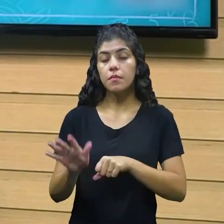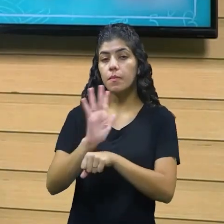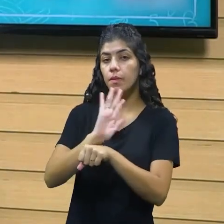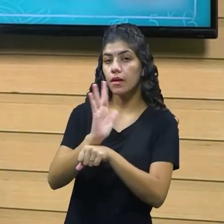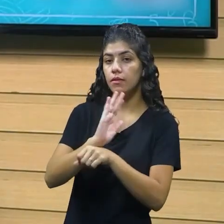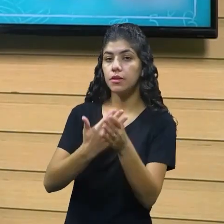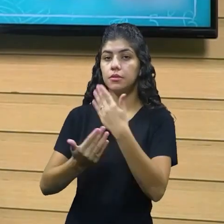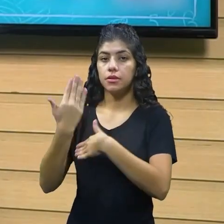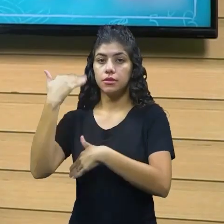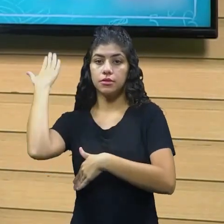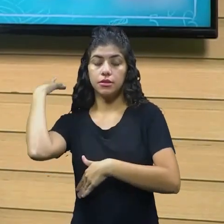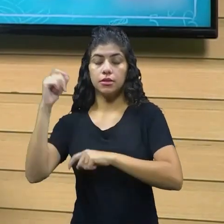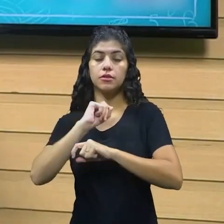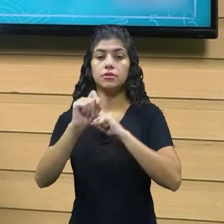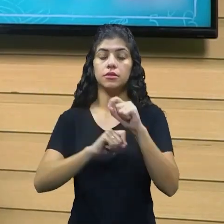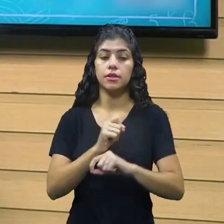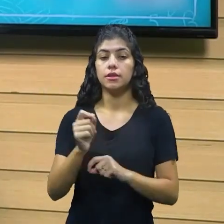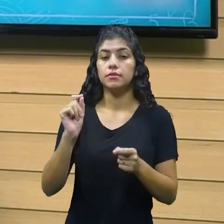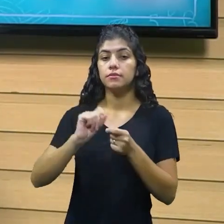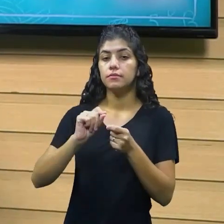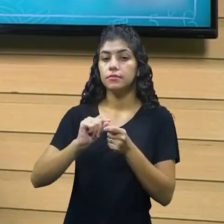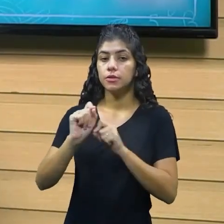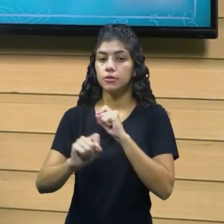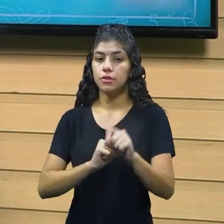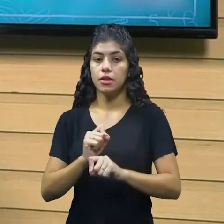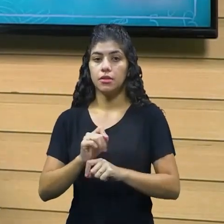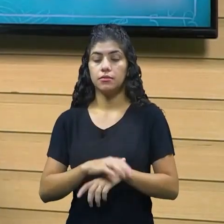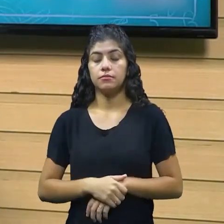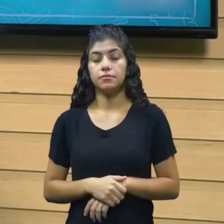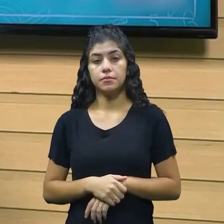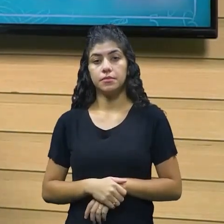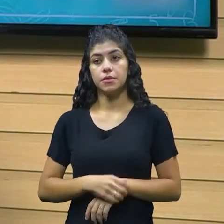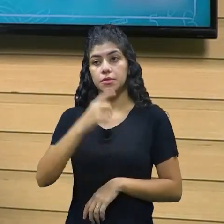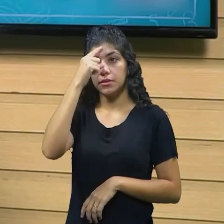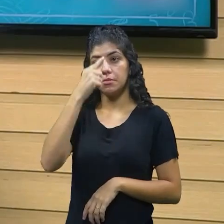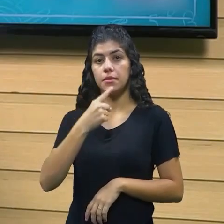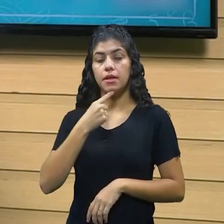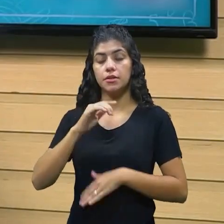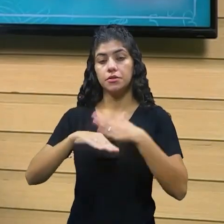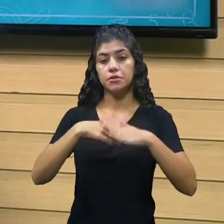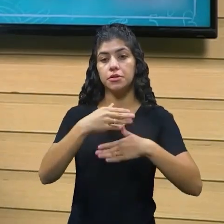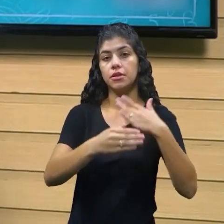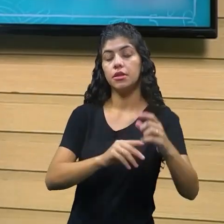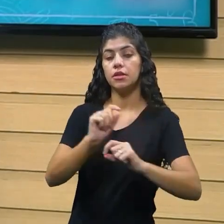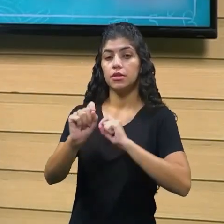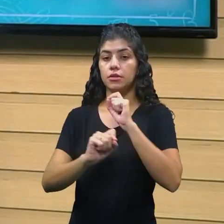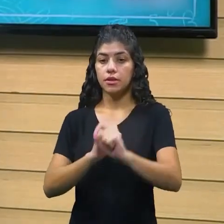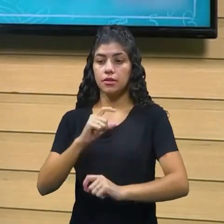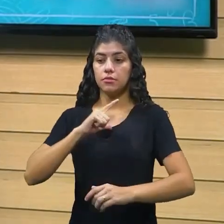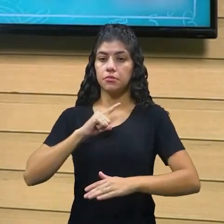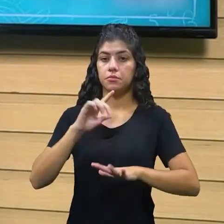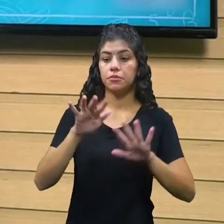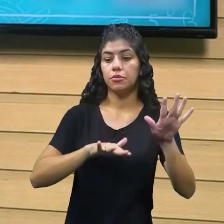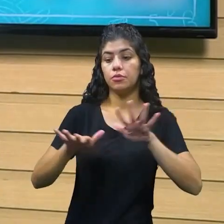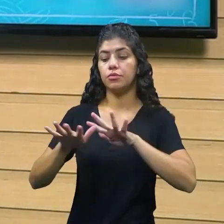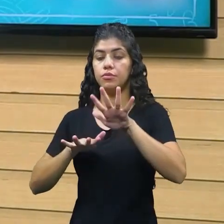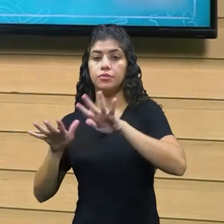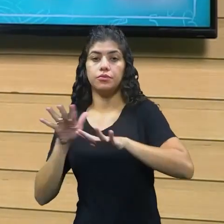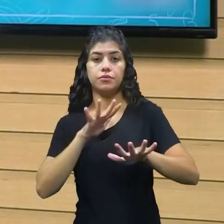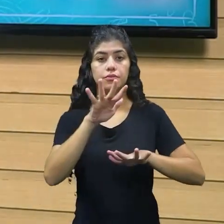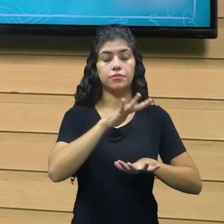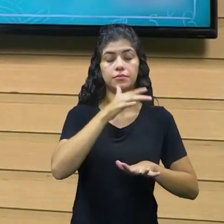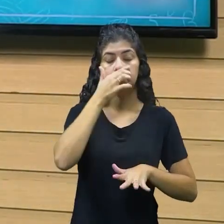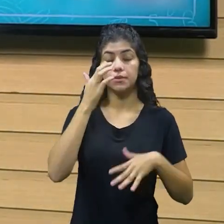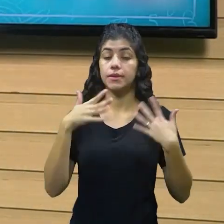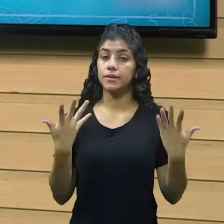antigos, eles faziam isso. Eram imagens sobrepostas que iam gerando como se estivesse fazendo movimentação. Então, daí